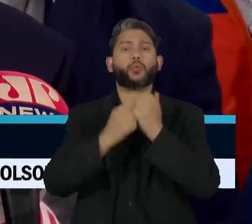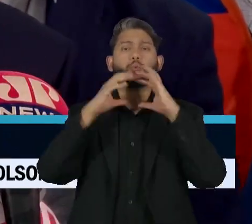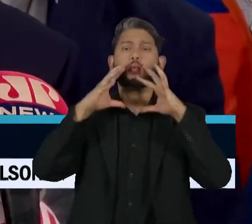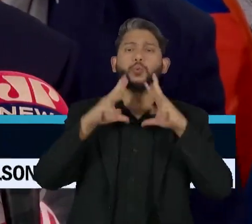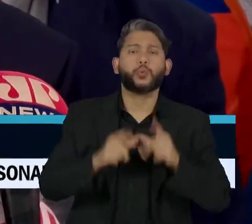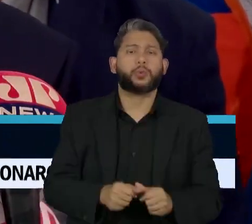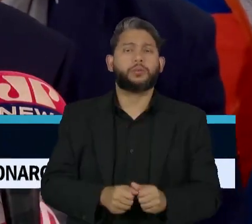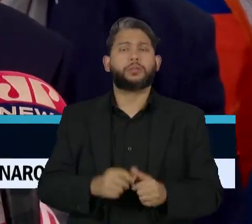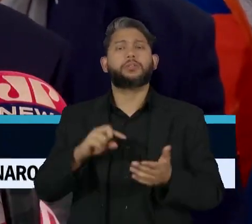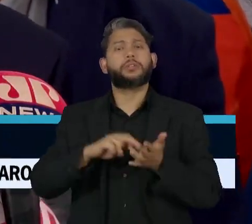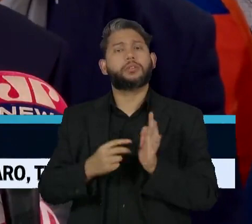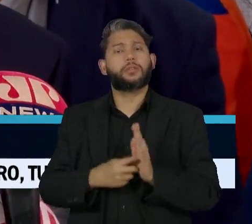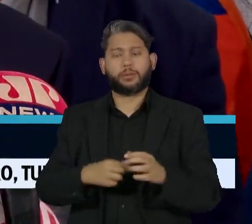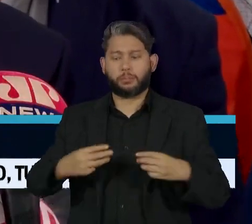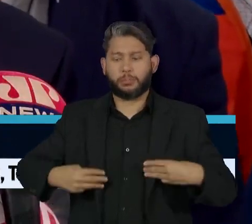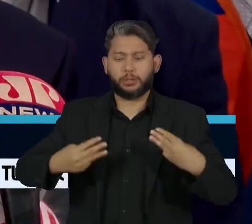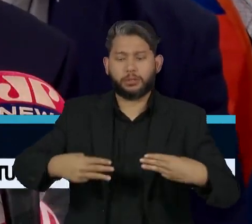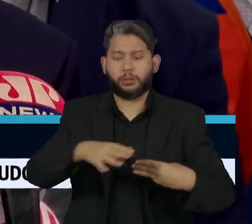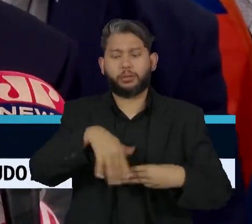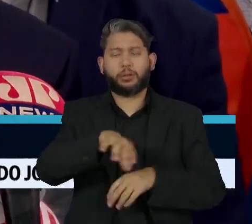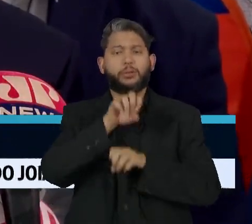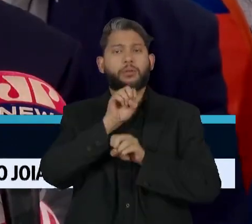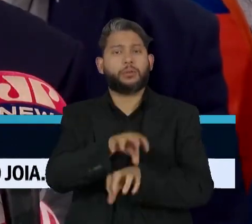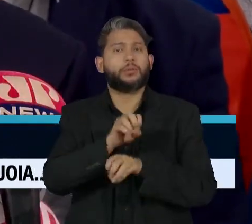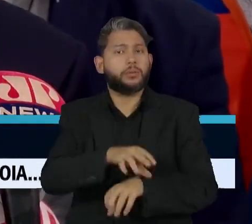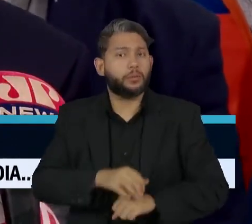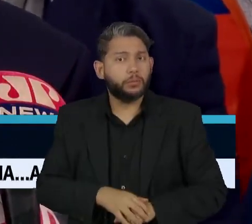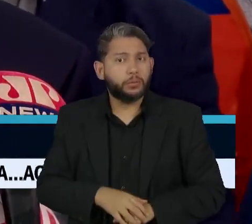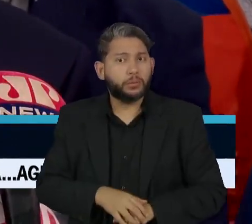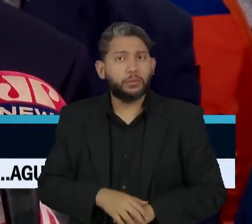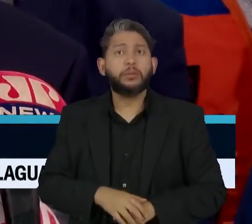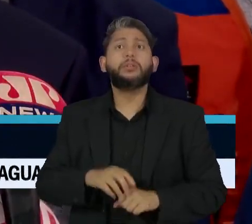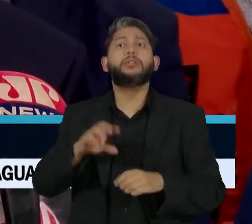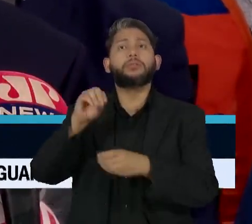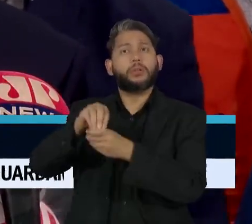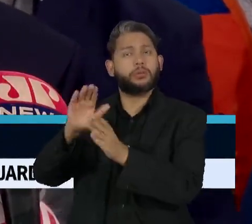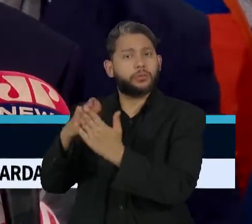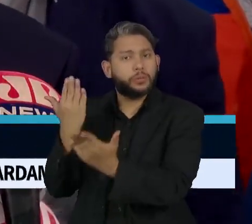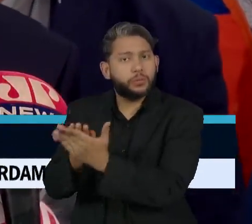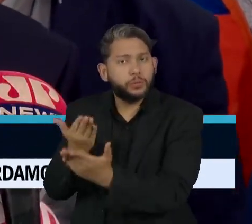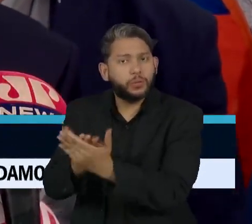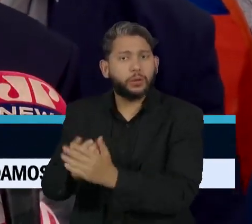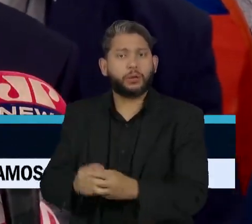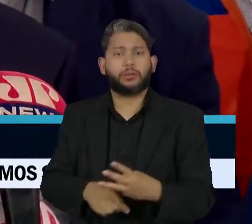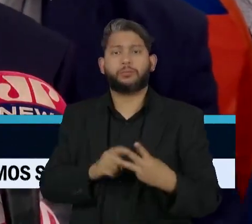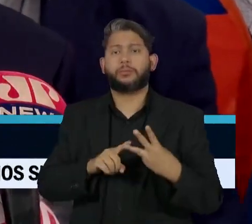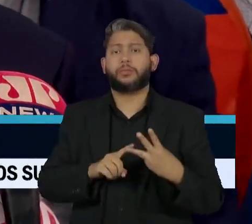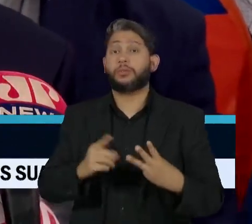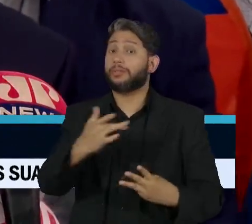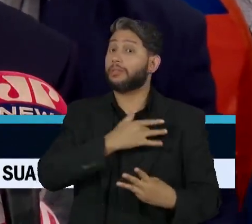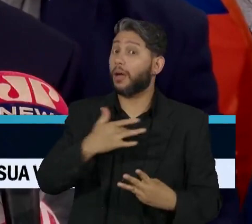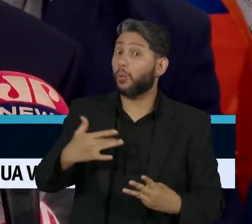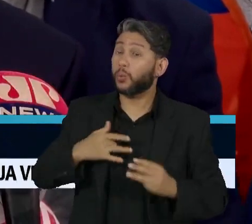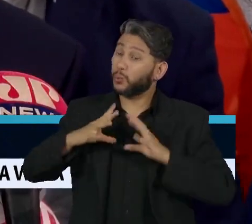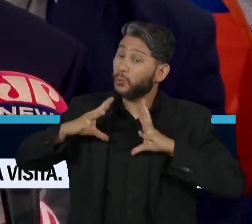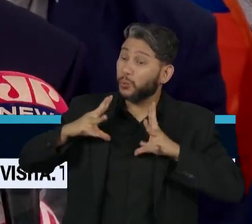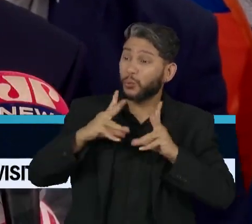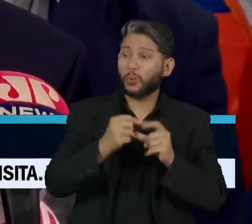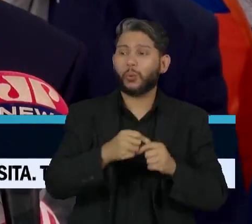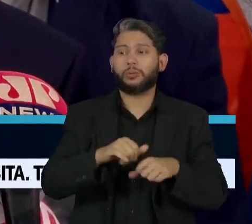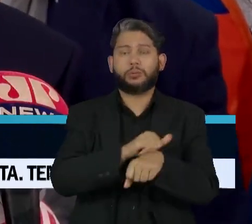envolve Ministério da Educação, recuperação das escolas, saúde, toda a retaguarda de